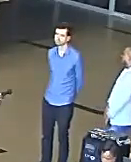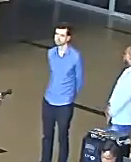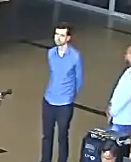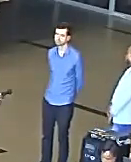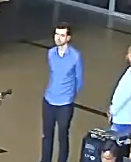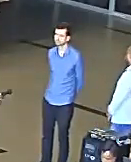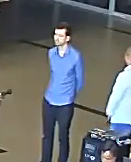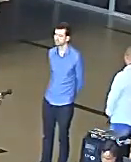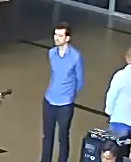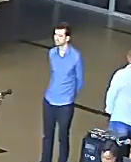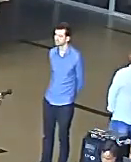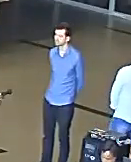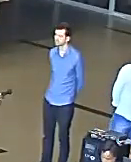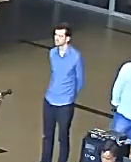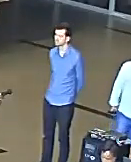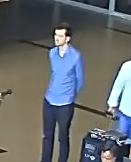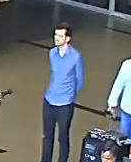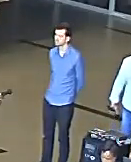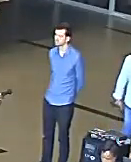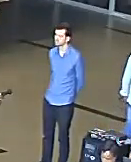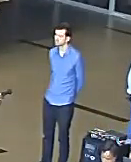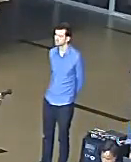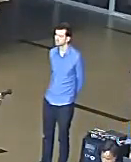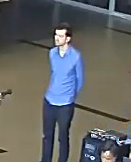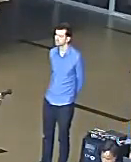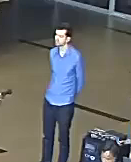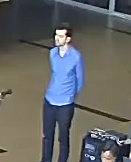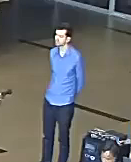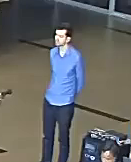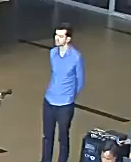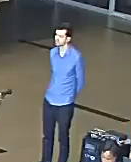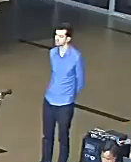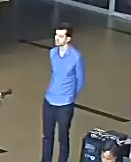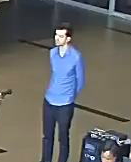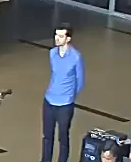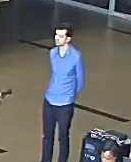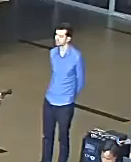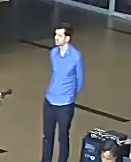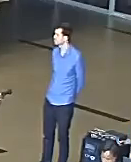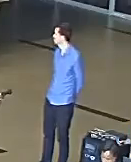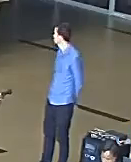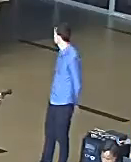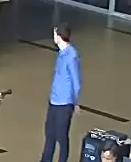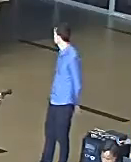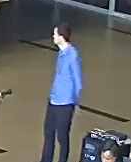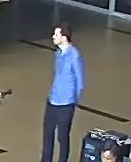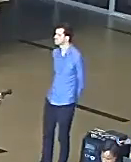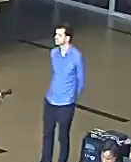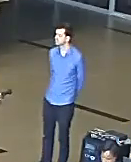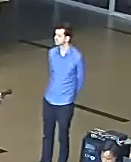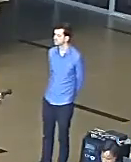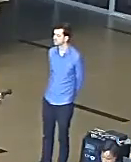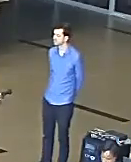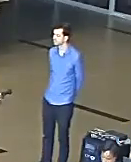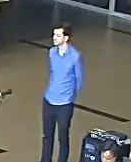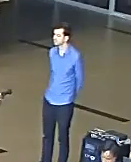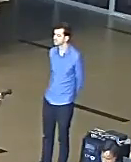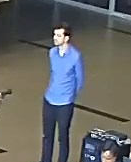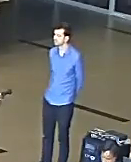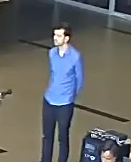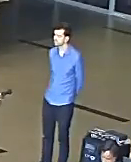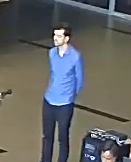é aqui o Edilson pediu para justificar a ausência dele ele tá no período de férias lá do Dr e ele então representa também